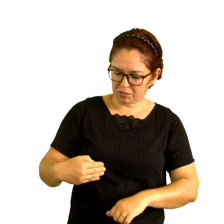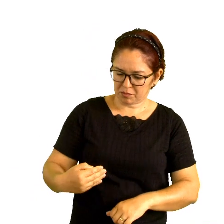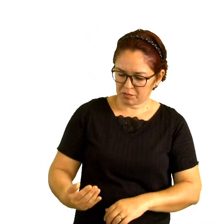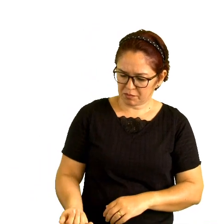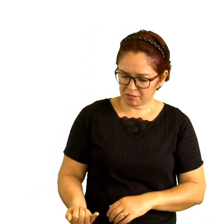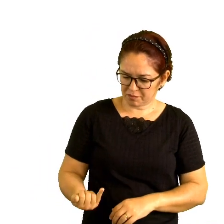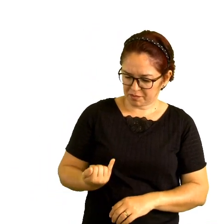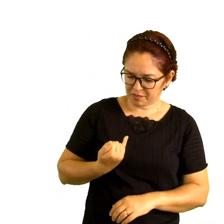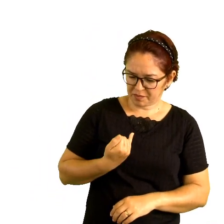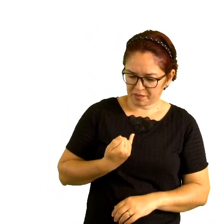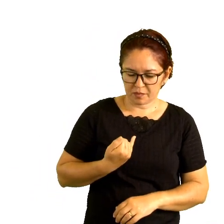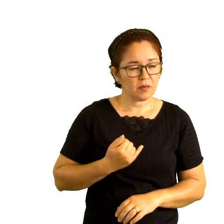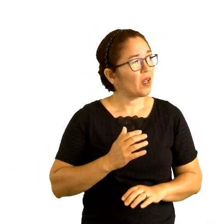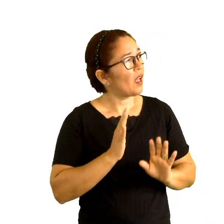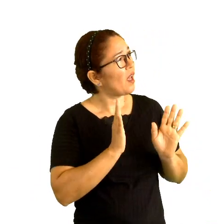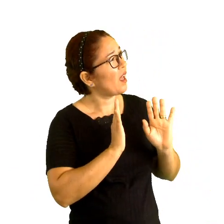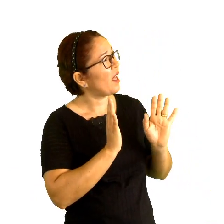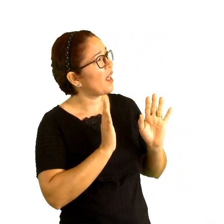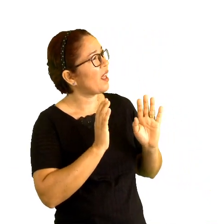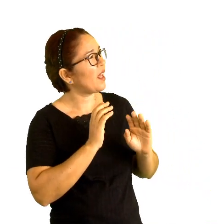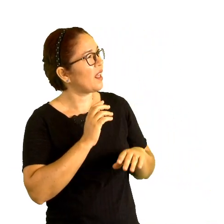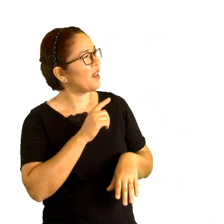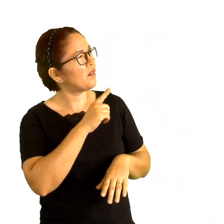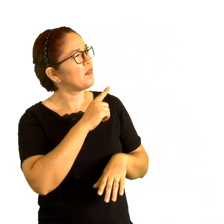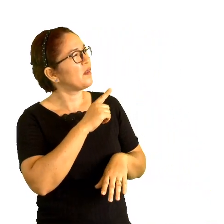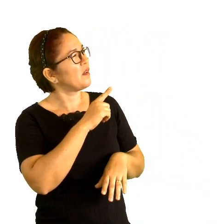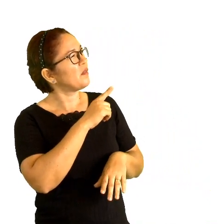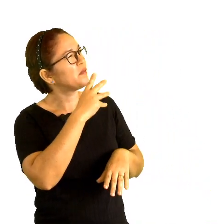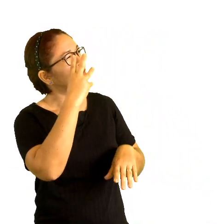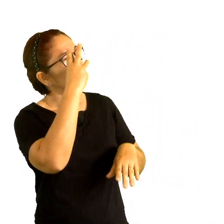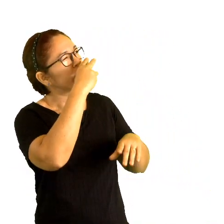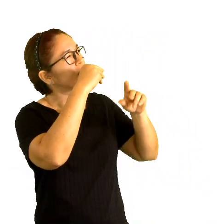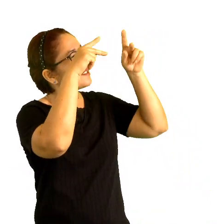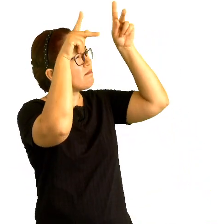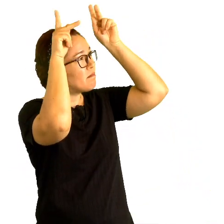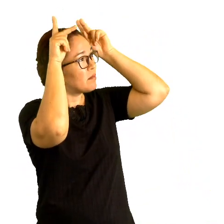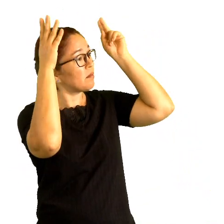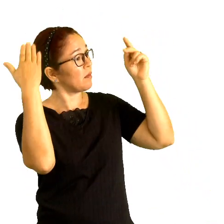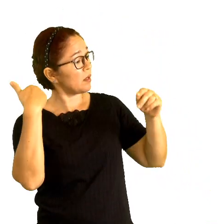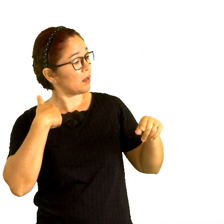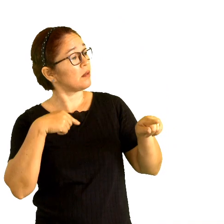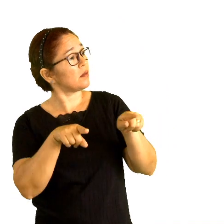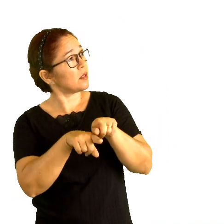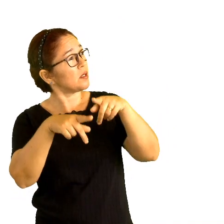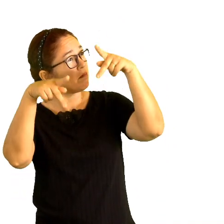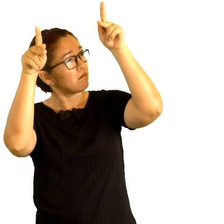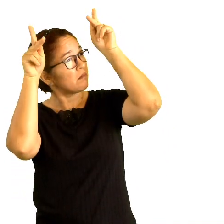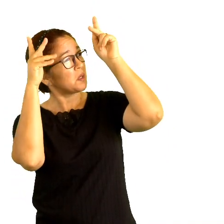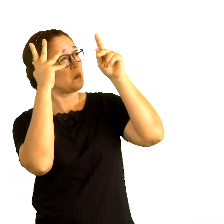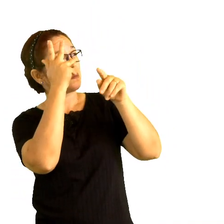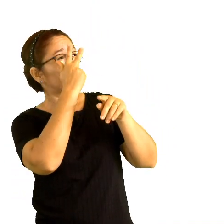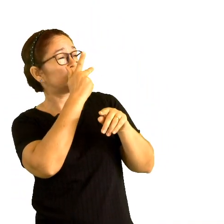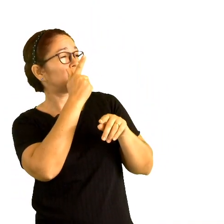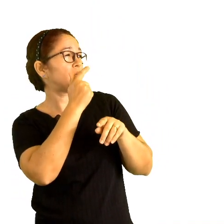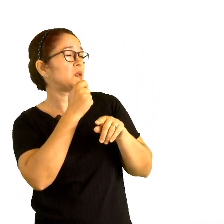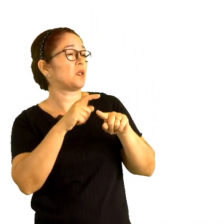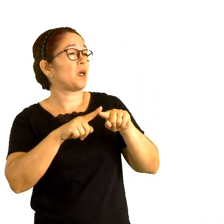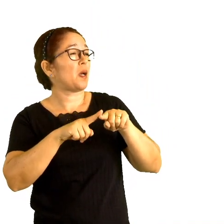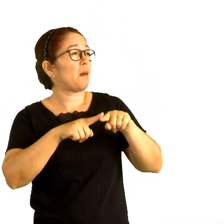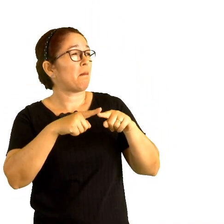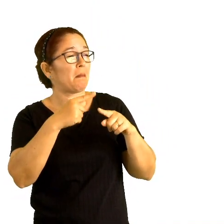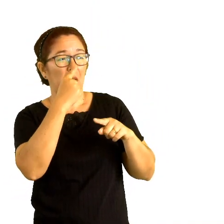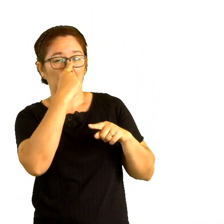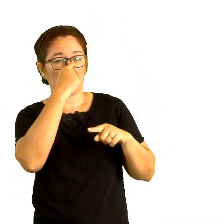linda princesa, eu já fui um príncipe muito bonito, mas uma bruxa má lançou-me